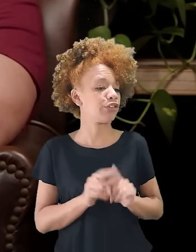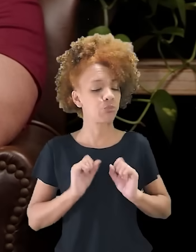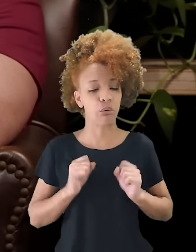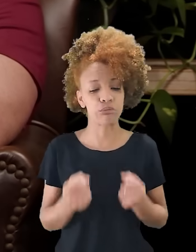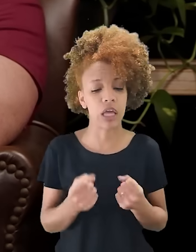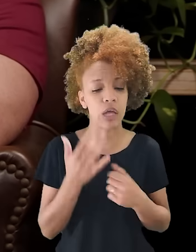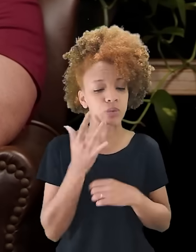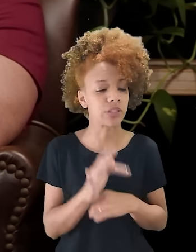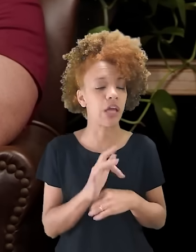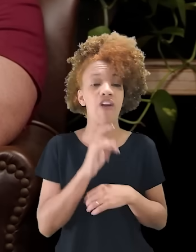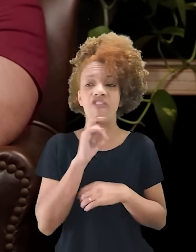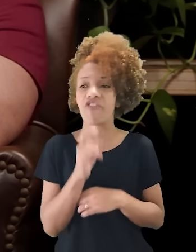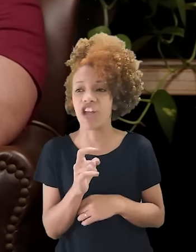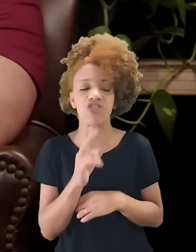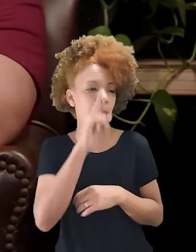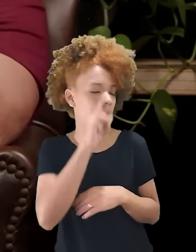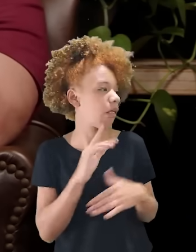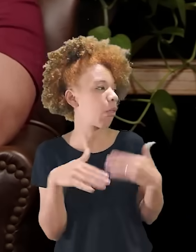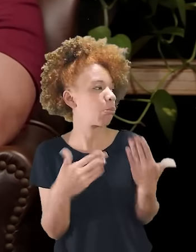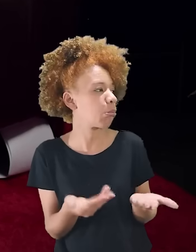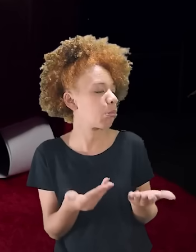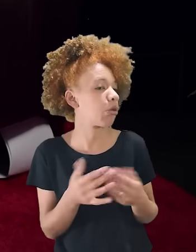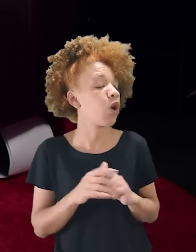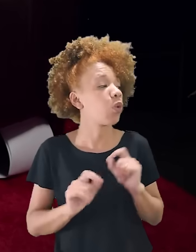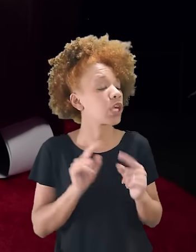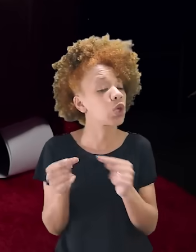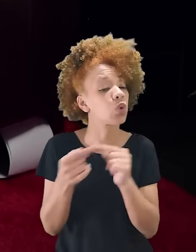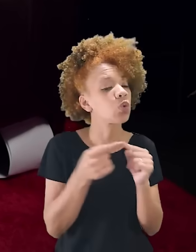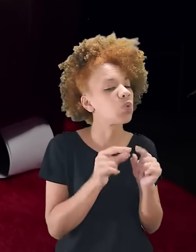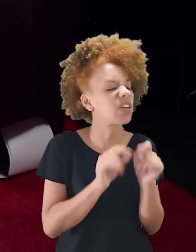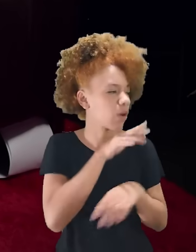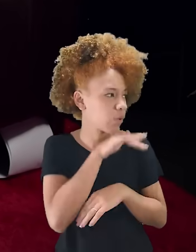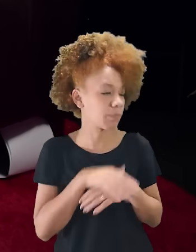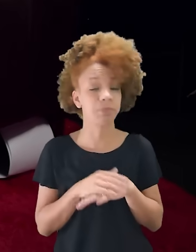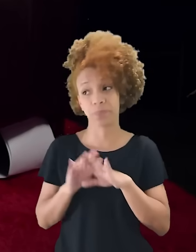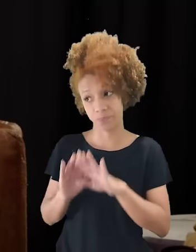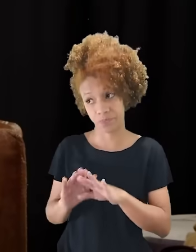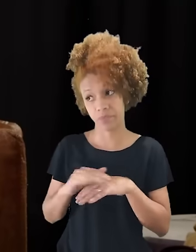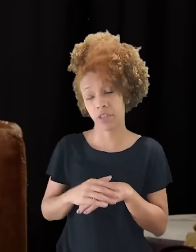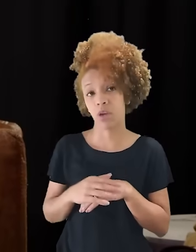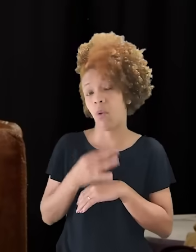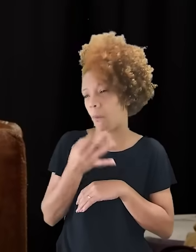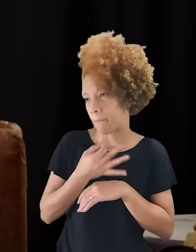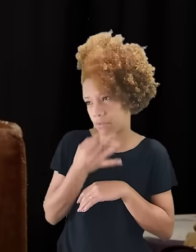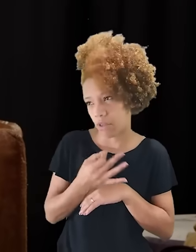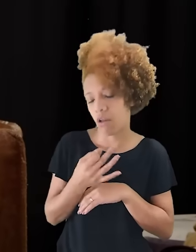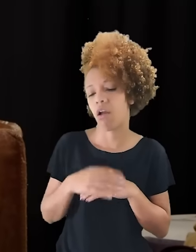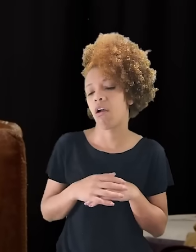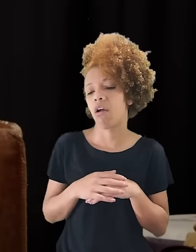ousar e tal e vou botar verde com amarelo vai ficar ruim o o que o que que funciona o que que não funciona então optar